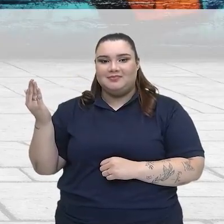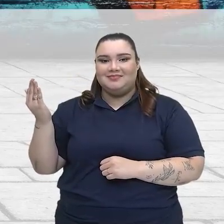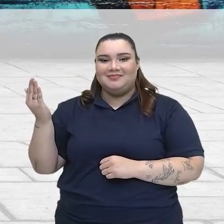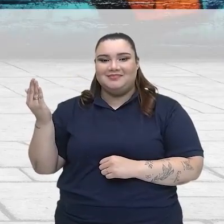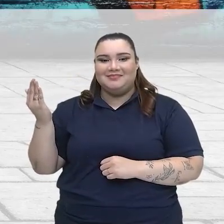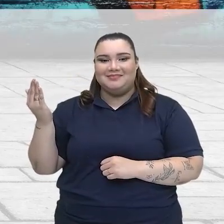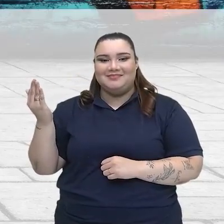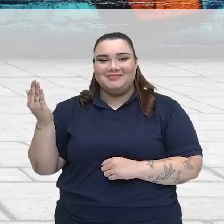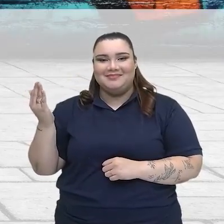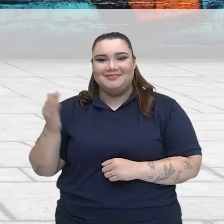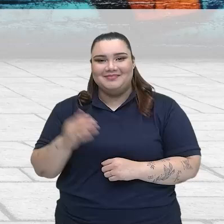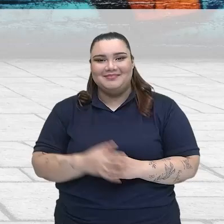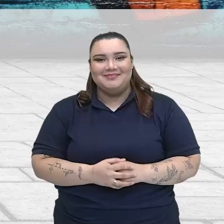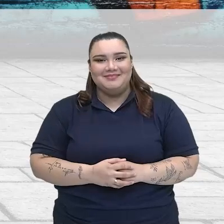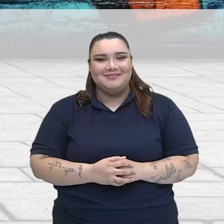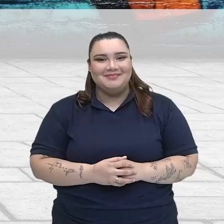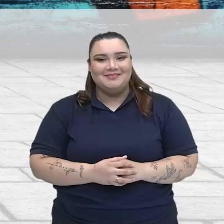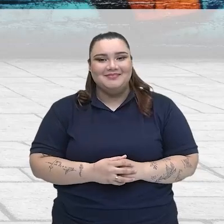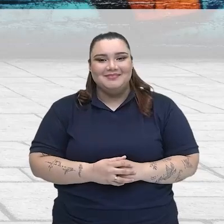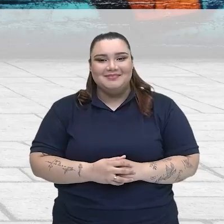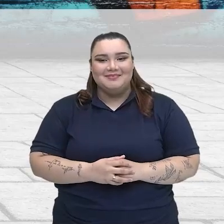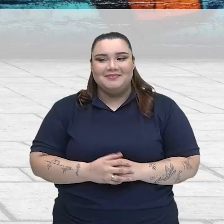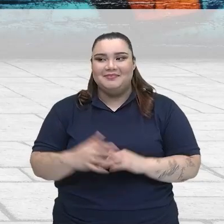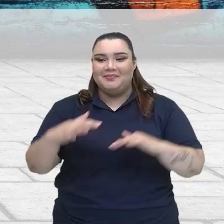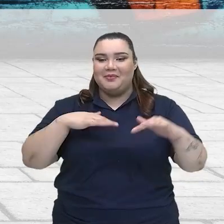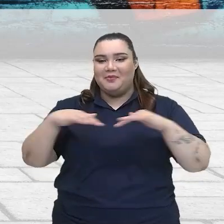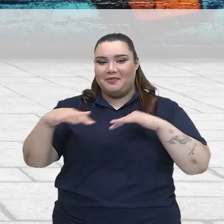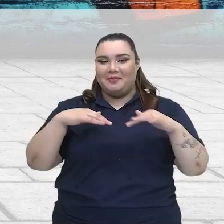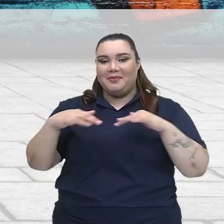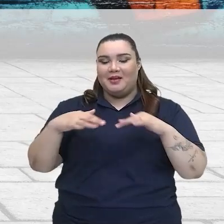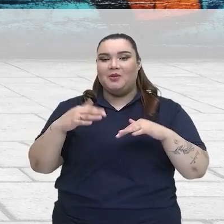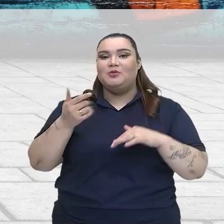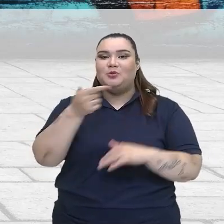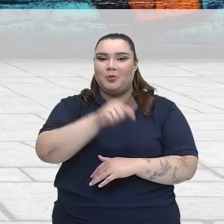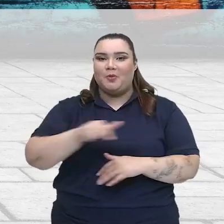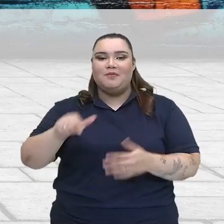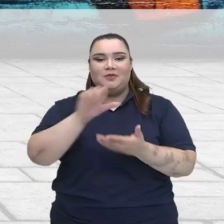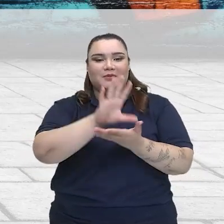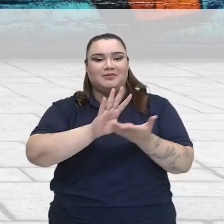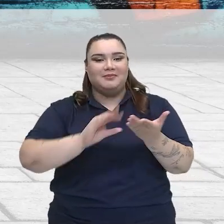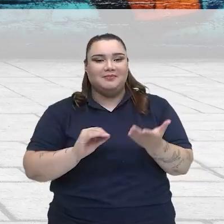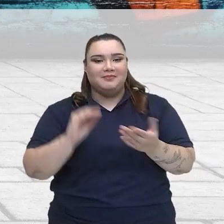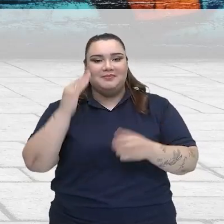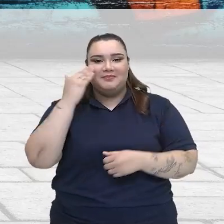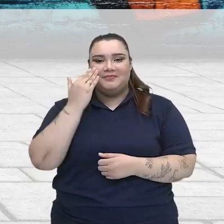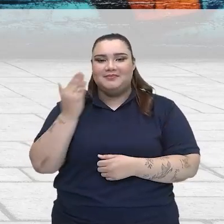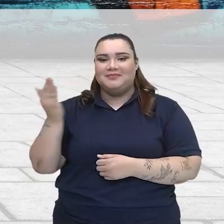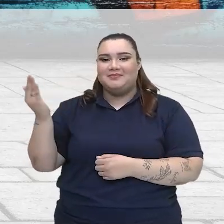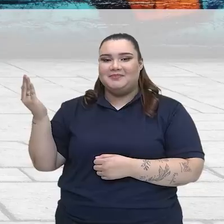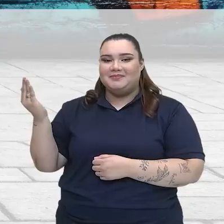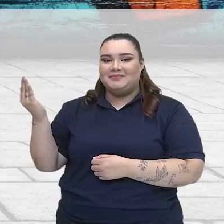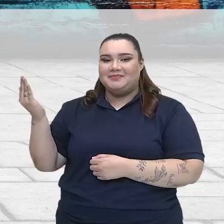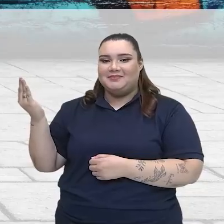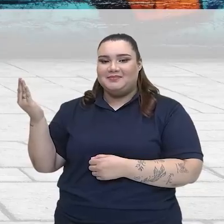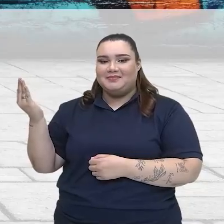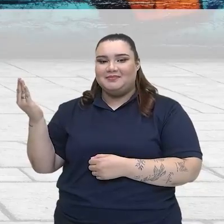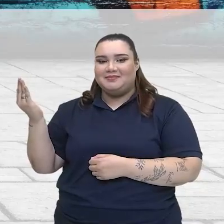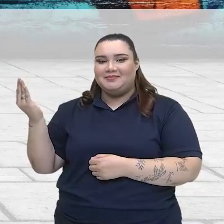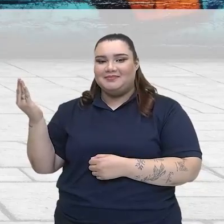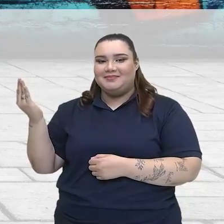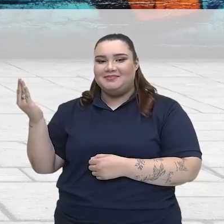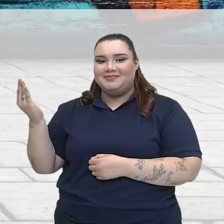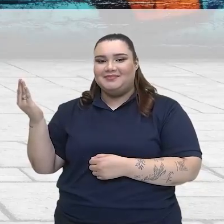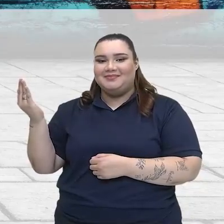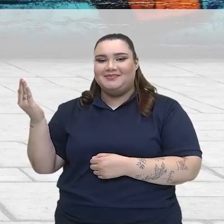7, 8 e... Aí. Vamos usar a perna esquerda agora. E